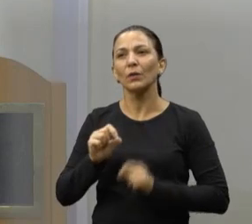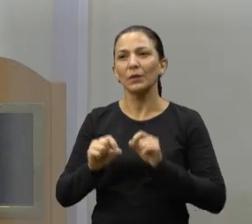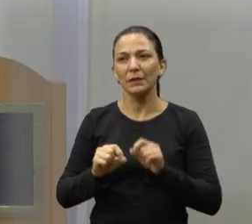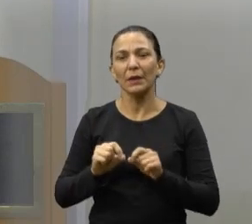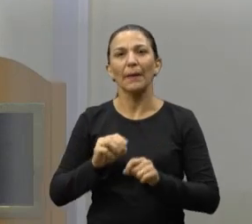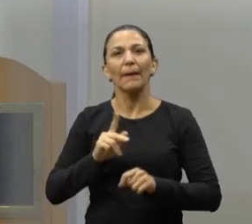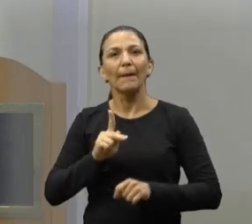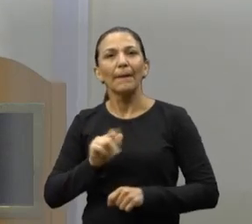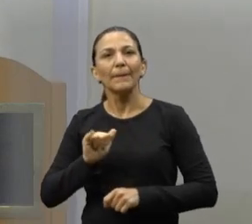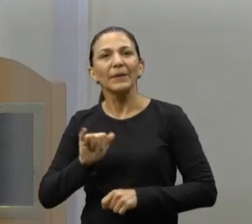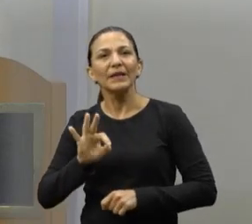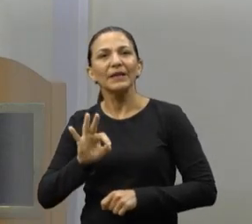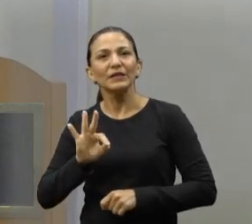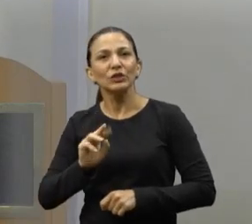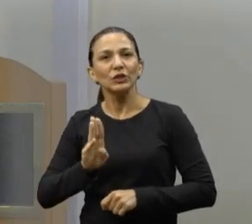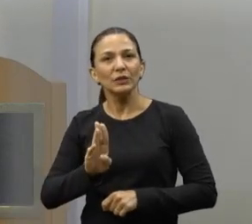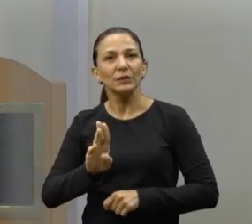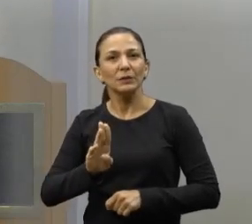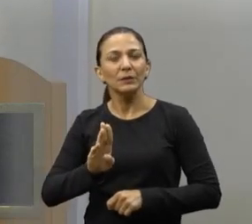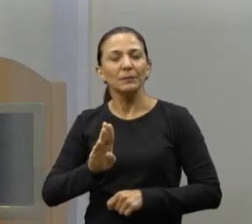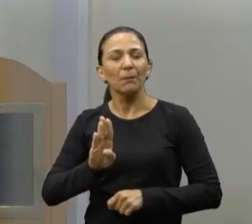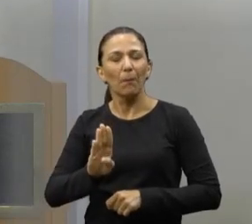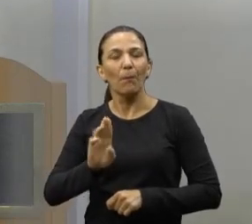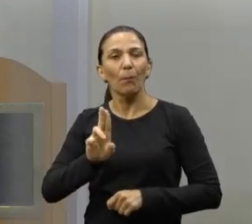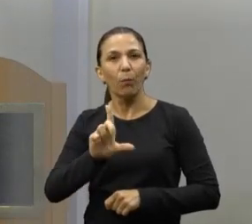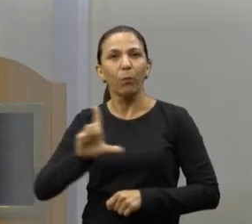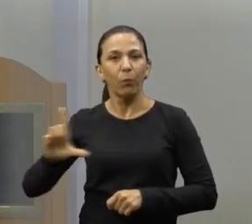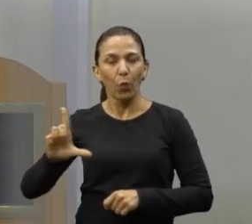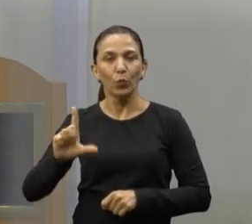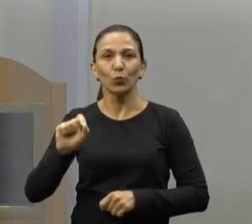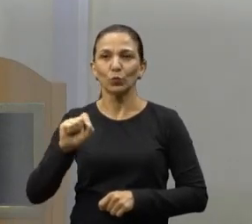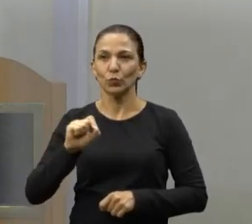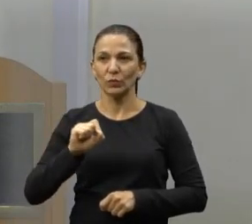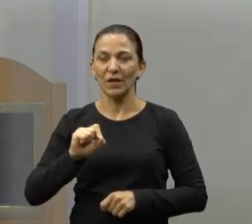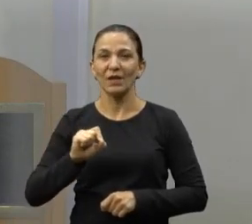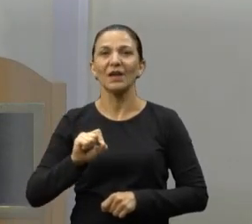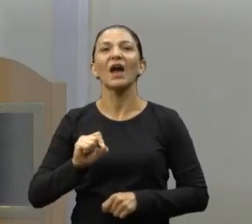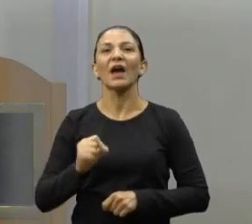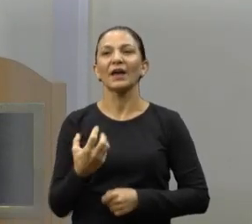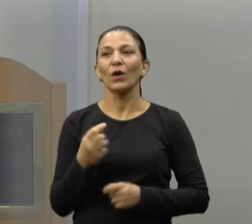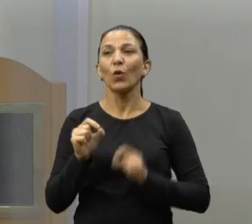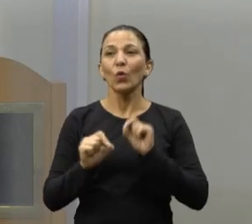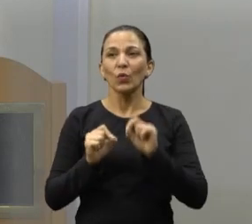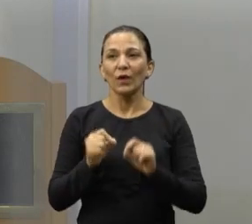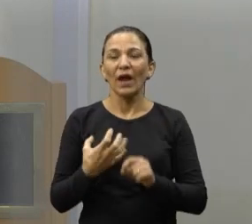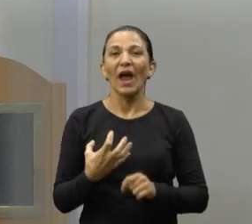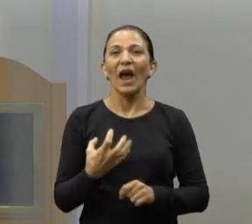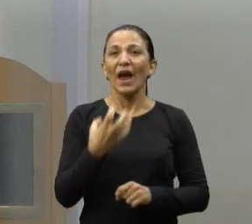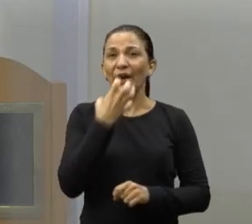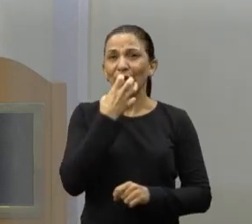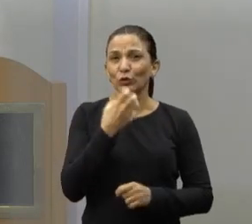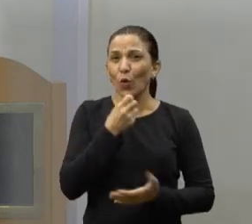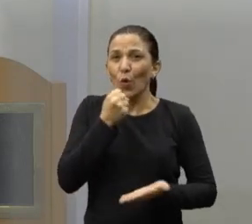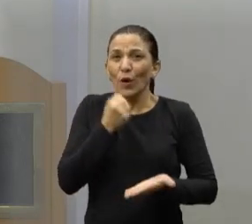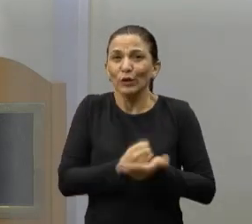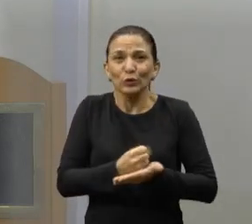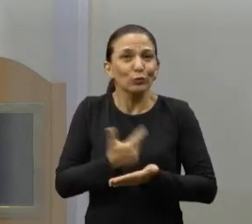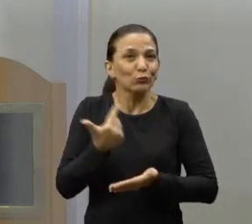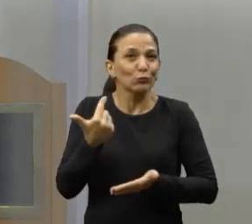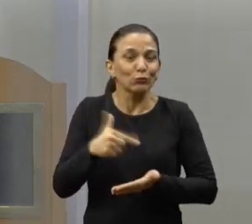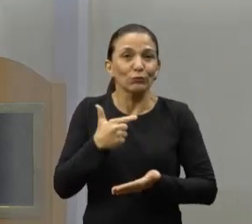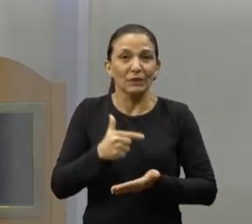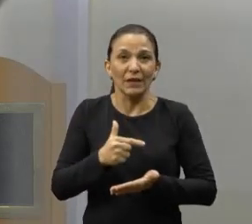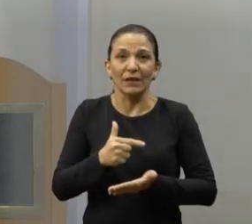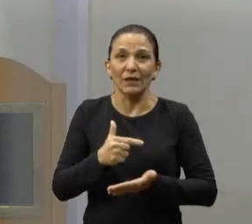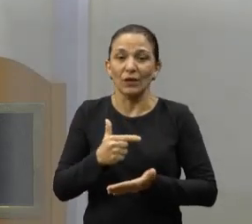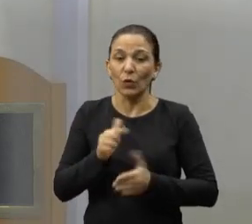pitbullzinho mais atacado e além de ser uma criação de cães não registrada porque poder criar